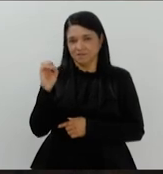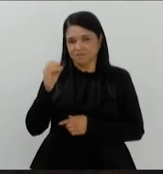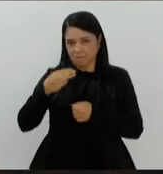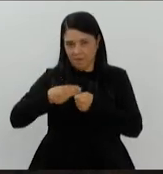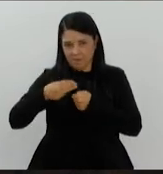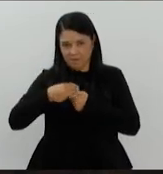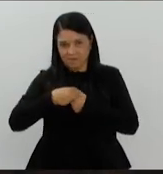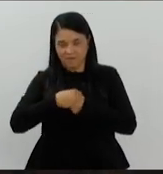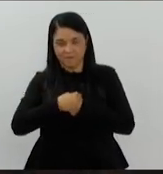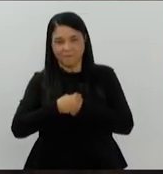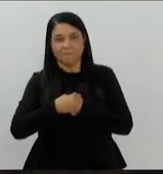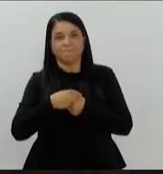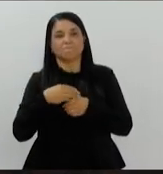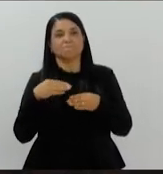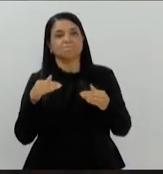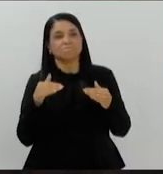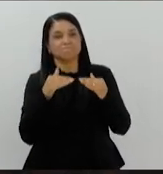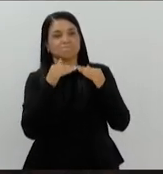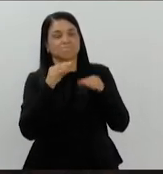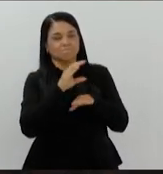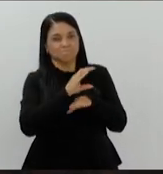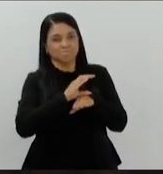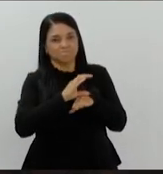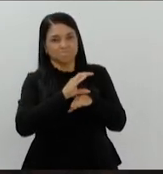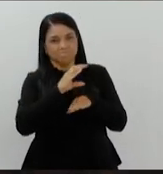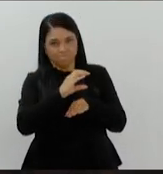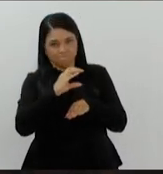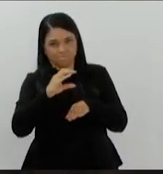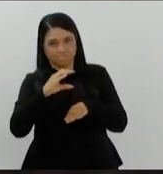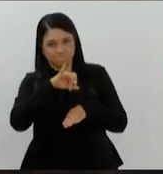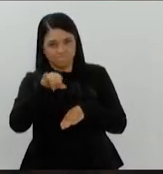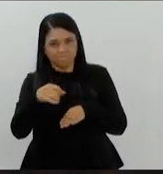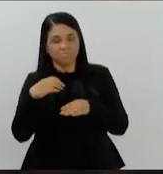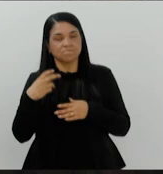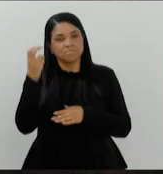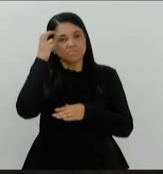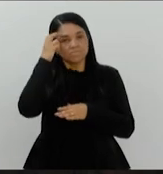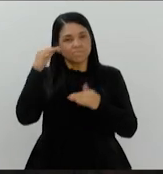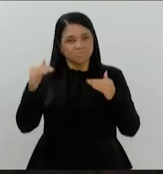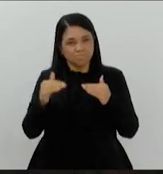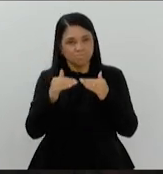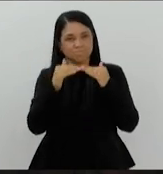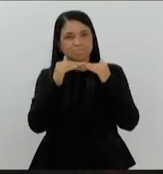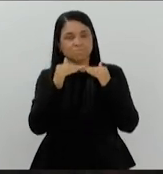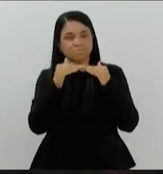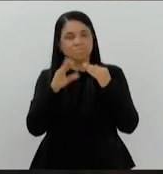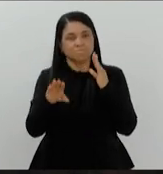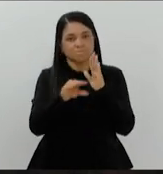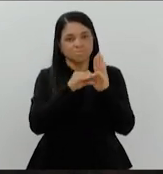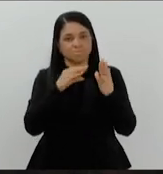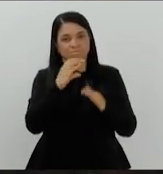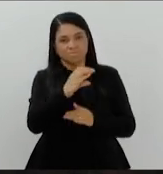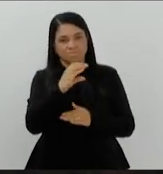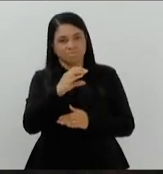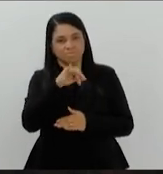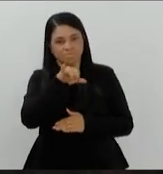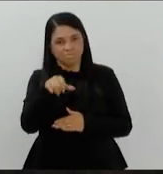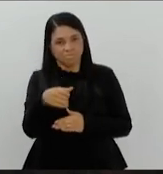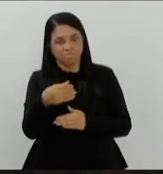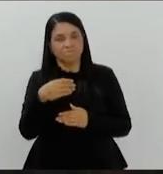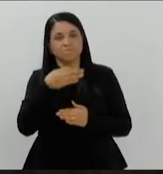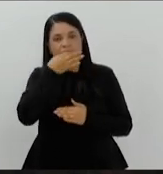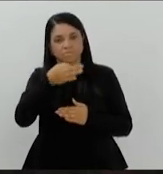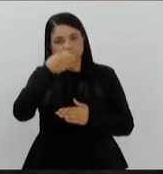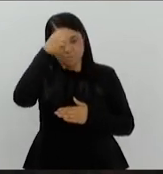e Justiça pela legalidade com emenda de cultura favorável, com a emenda da Comissão de Constituição e Justiça de